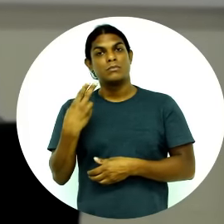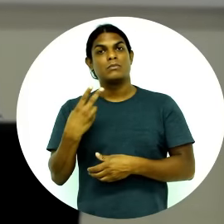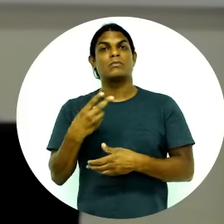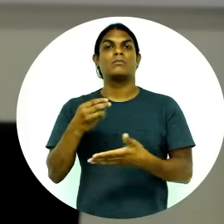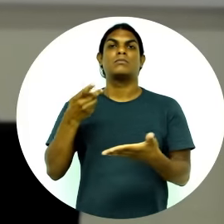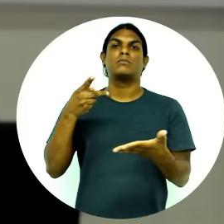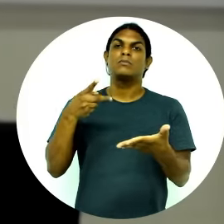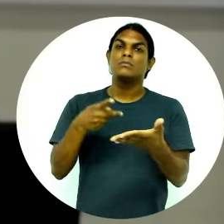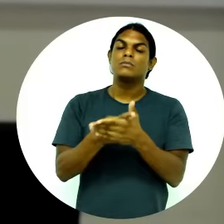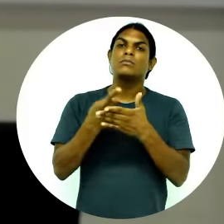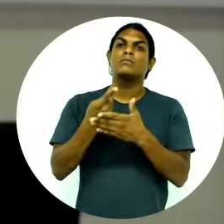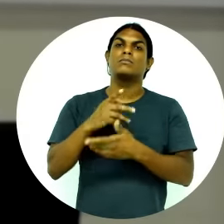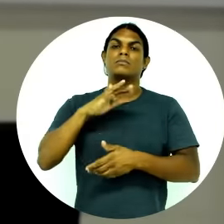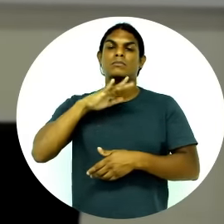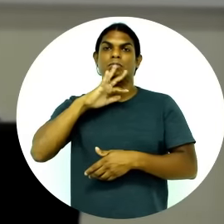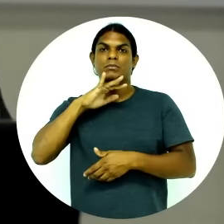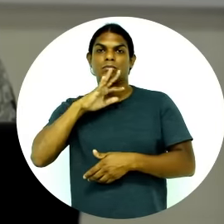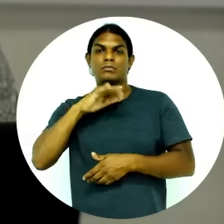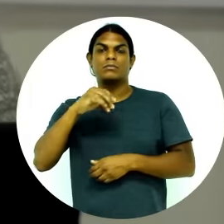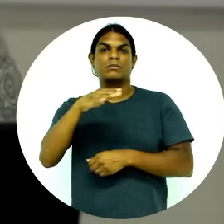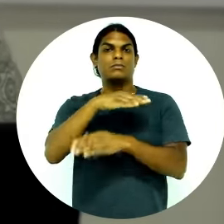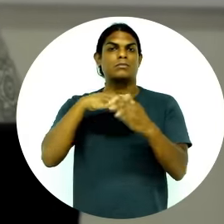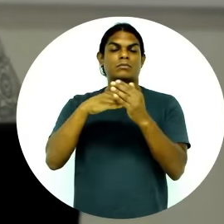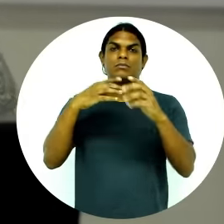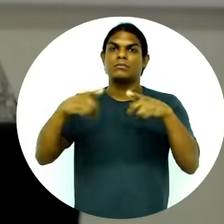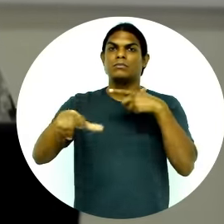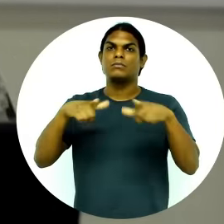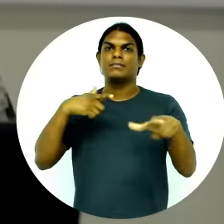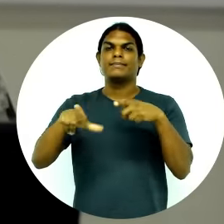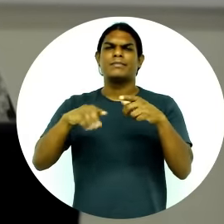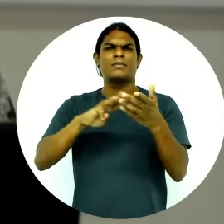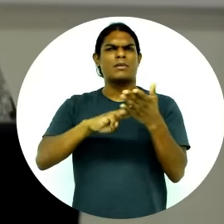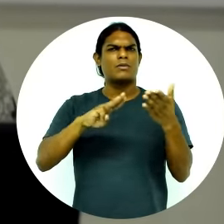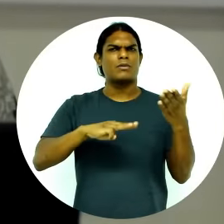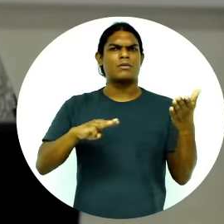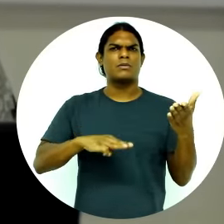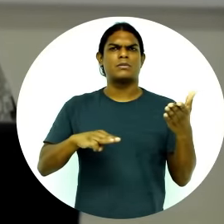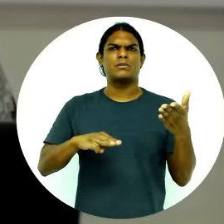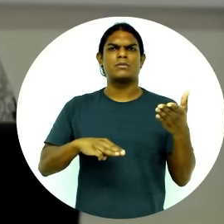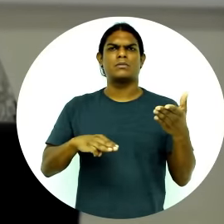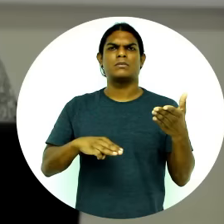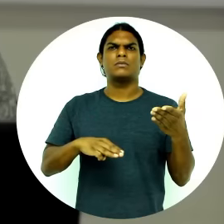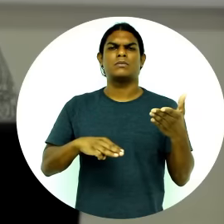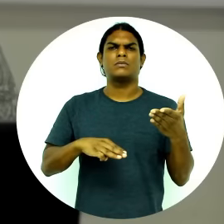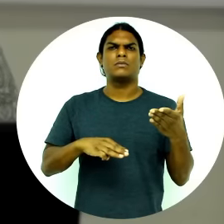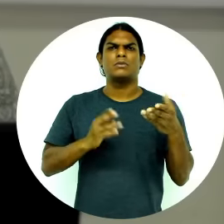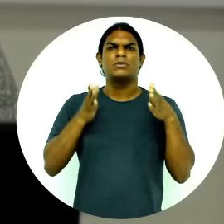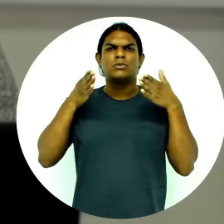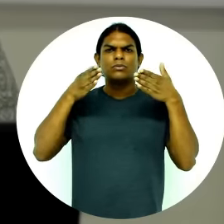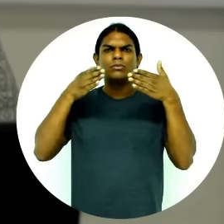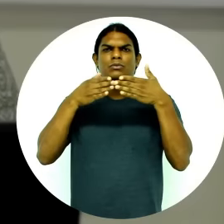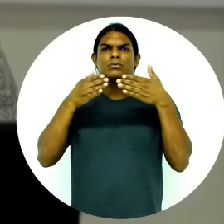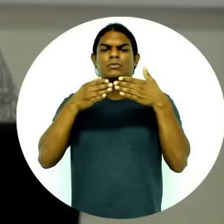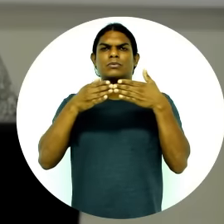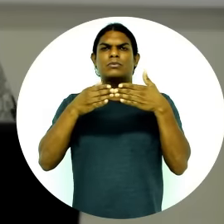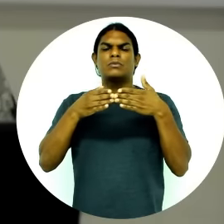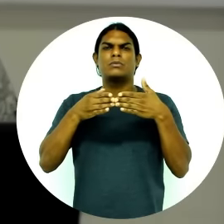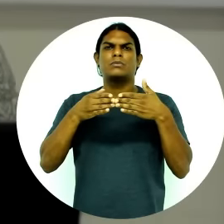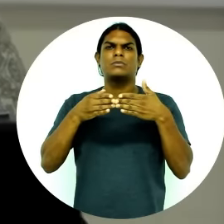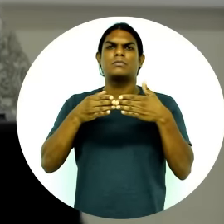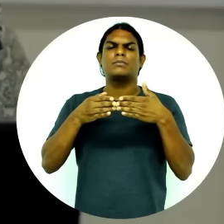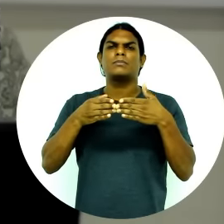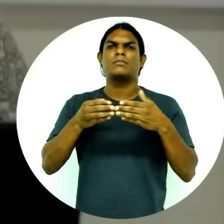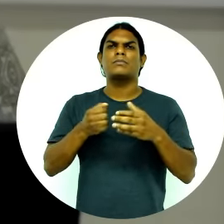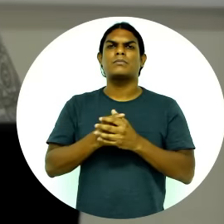os fatos excepcionalmente negativos do desempenho dos seus subordinados. É um método que que